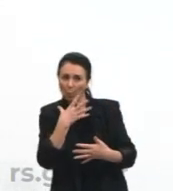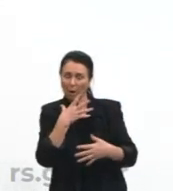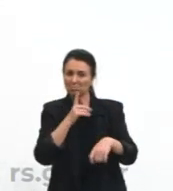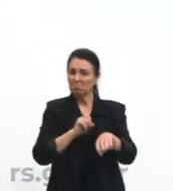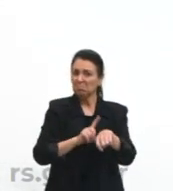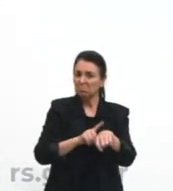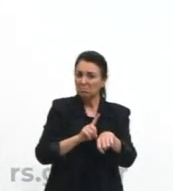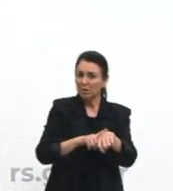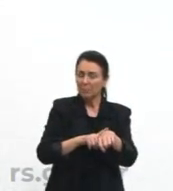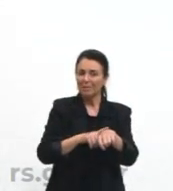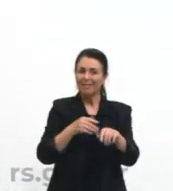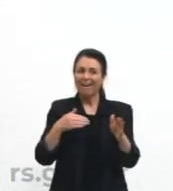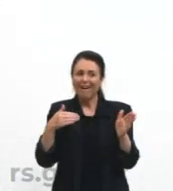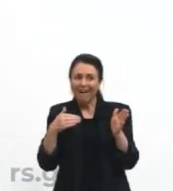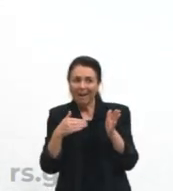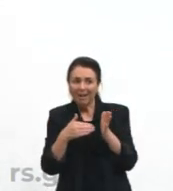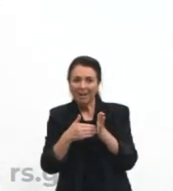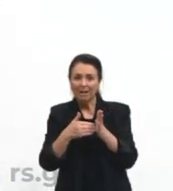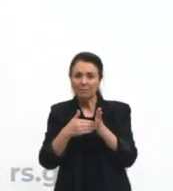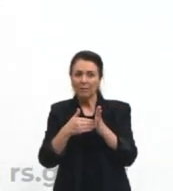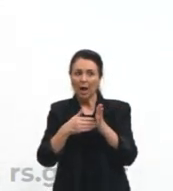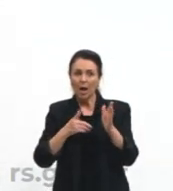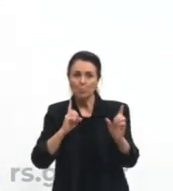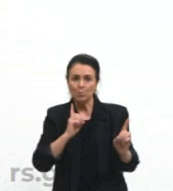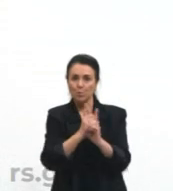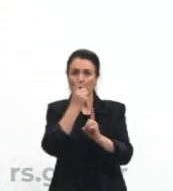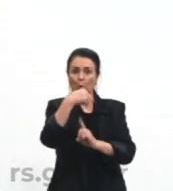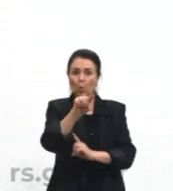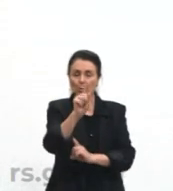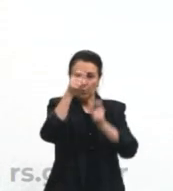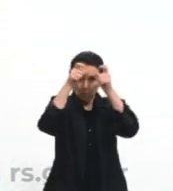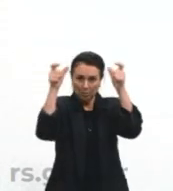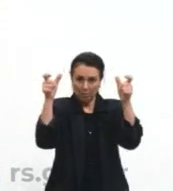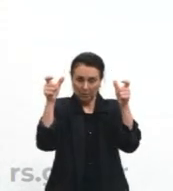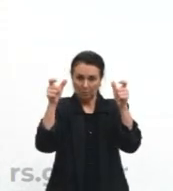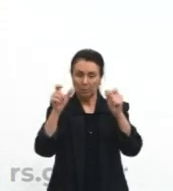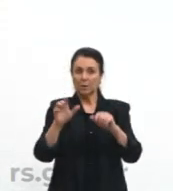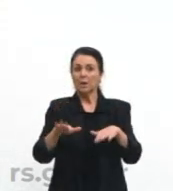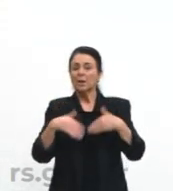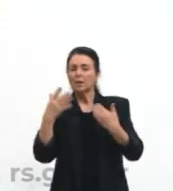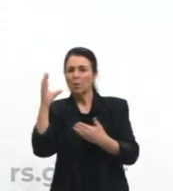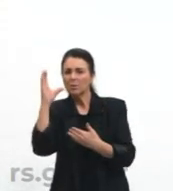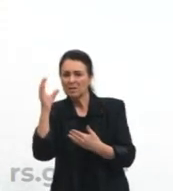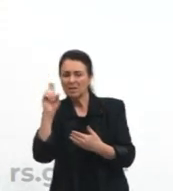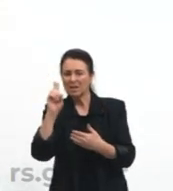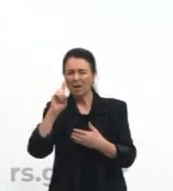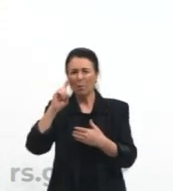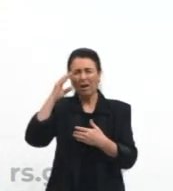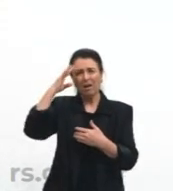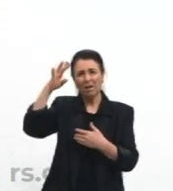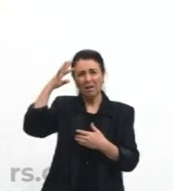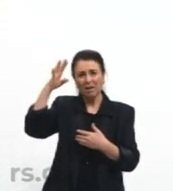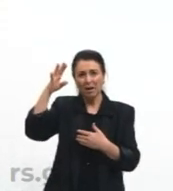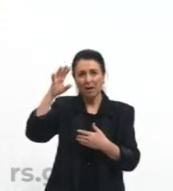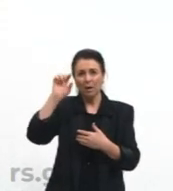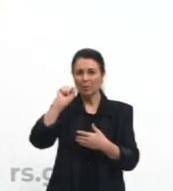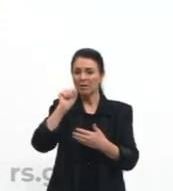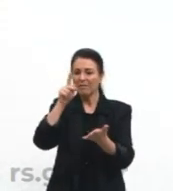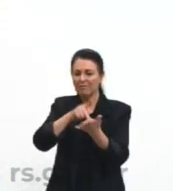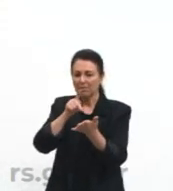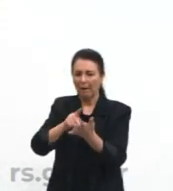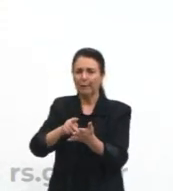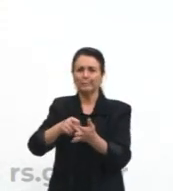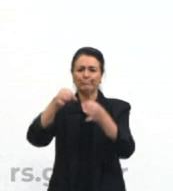até até aparecer um conhecimento melhor o que define a ciência não será então ele os olhos obtenção de verdades definitivas